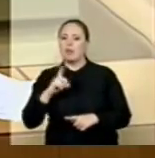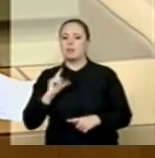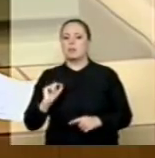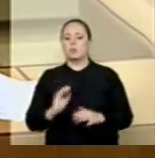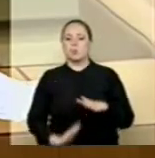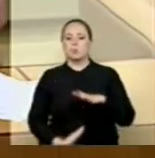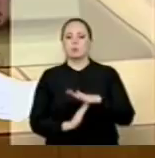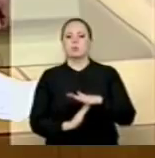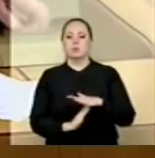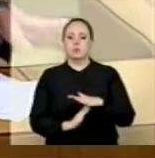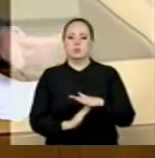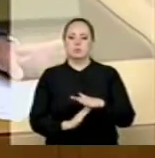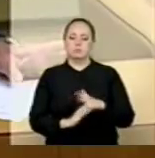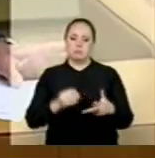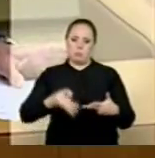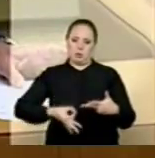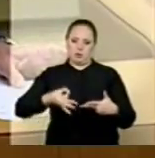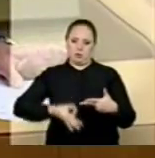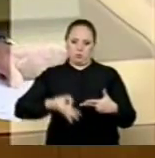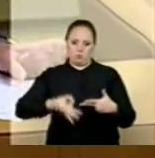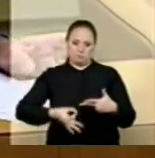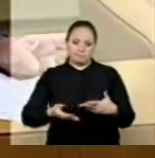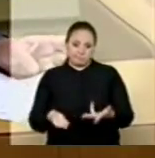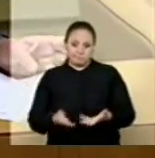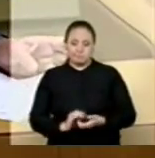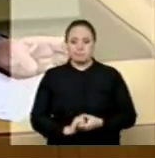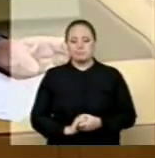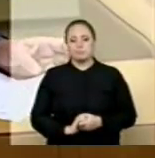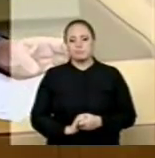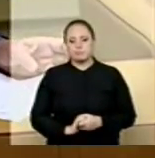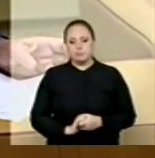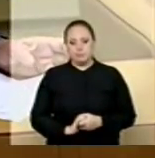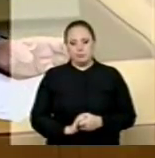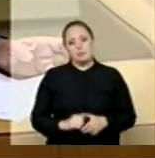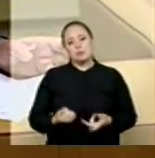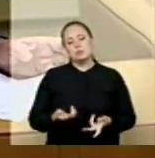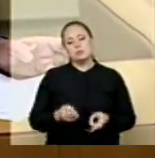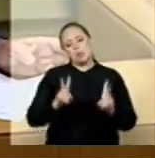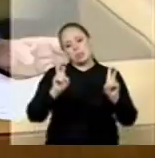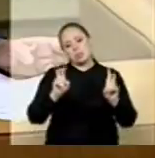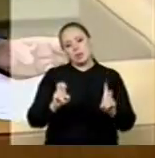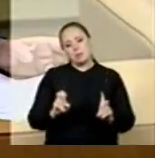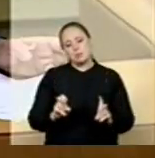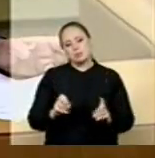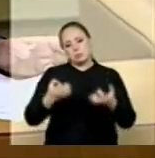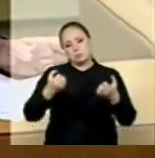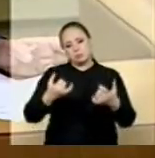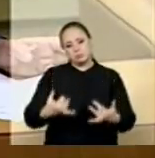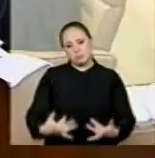limitação ao poder judiciário, né? Tece considerações a respeito, asseverando